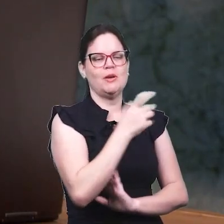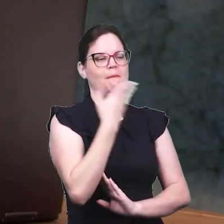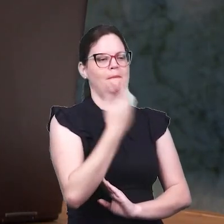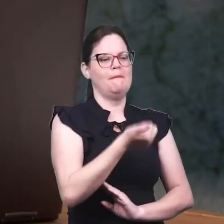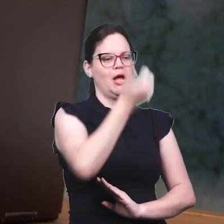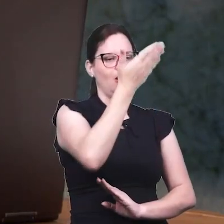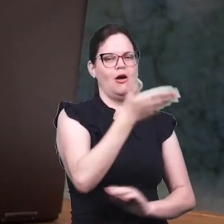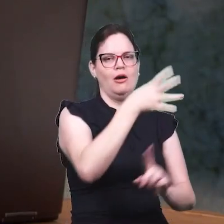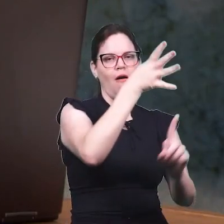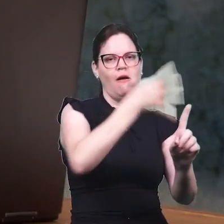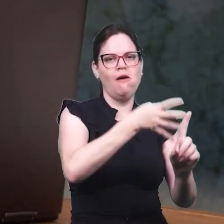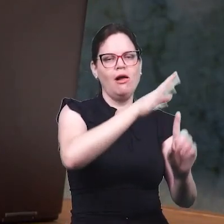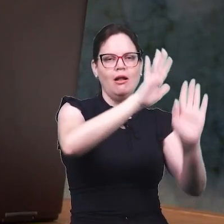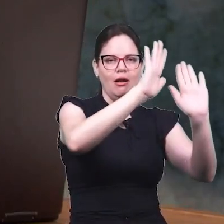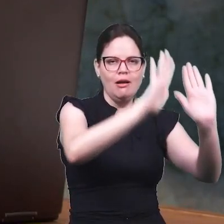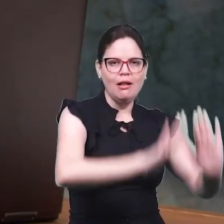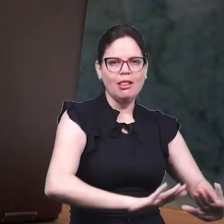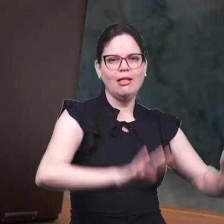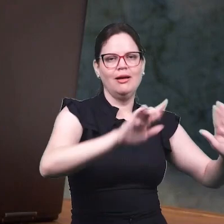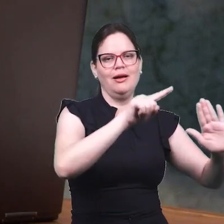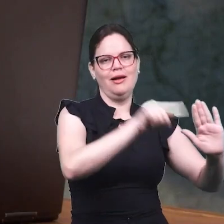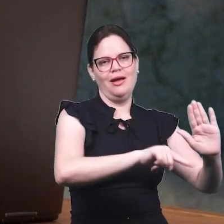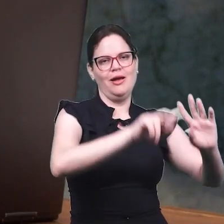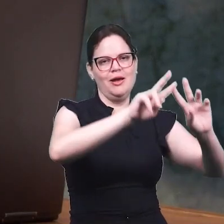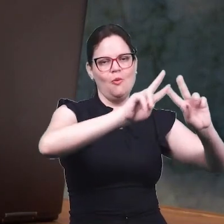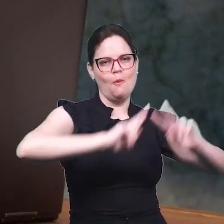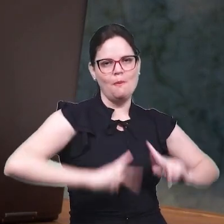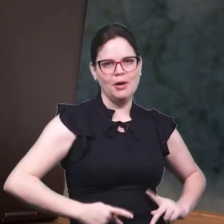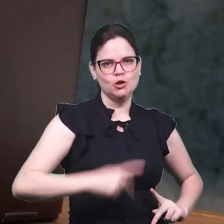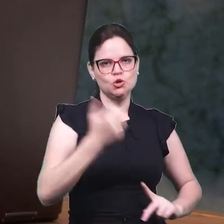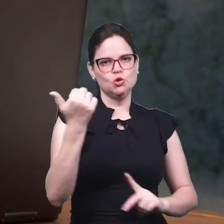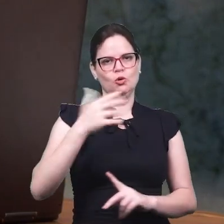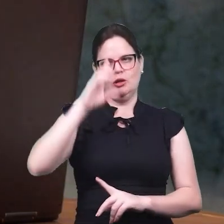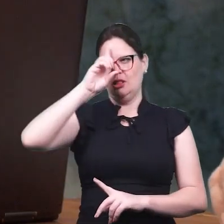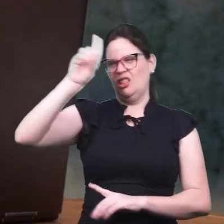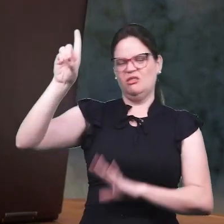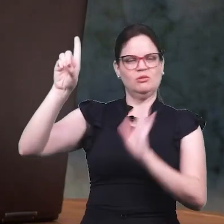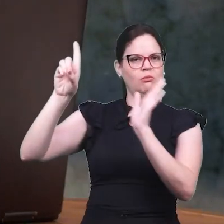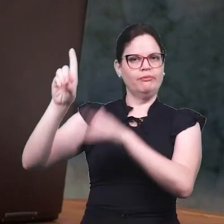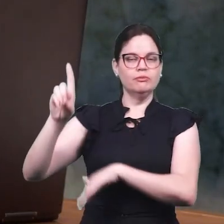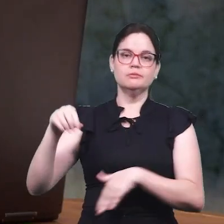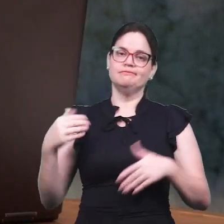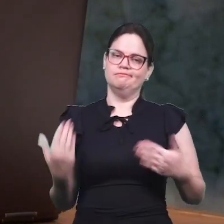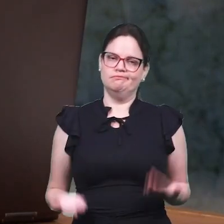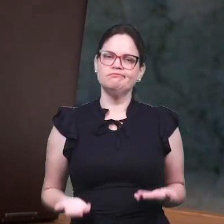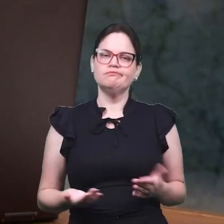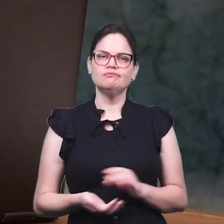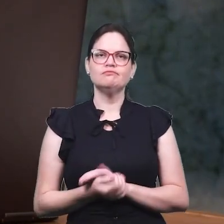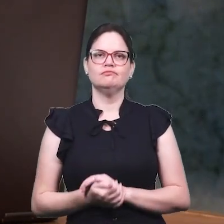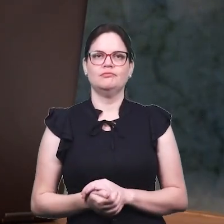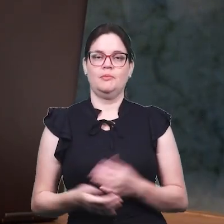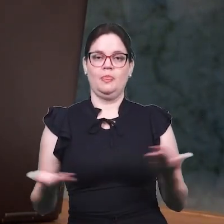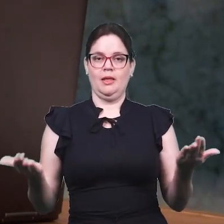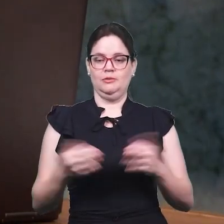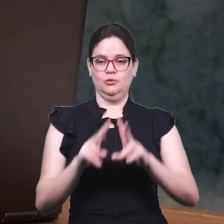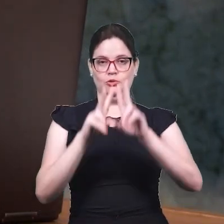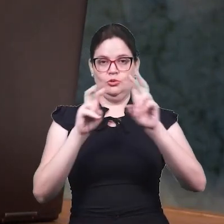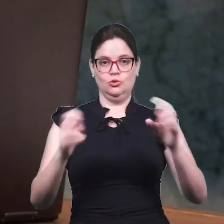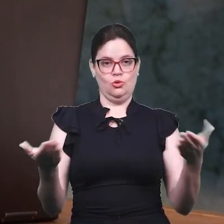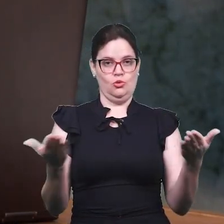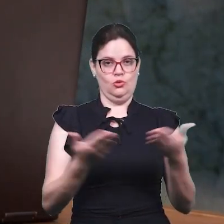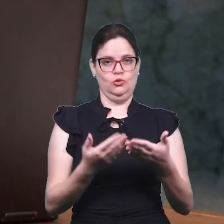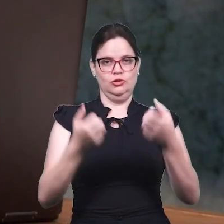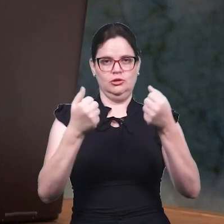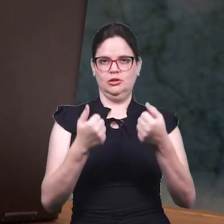Criador. A palavra também, na sequência, nesse bojo do assunto que está se